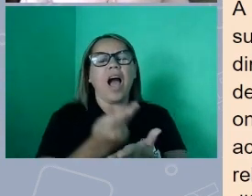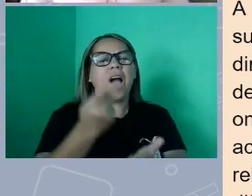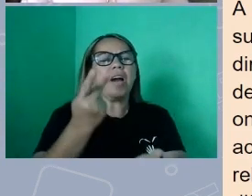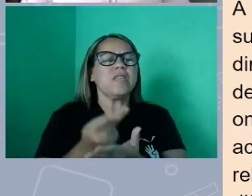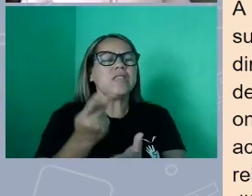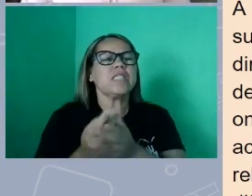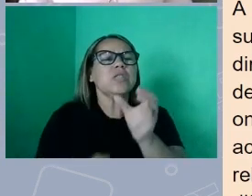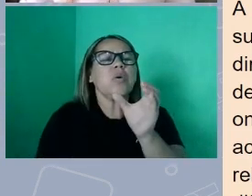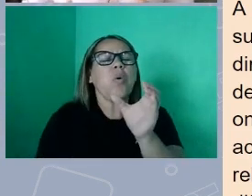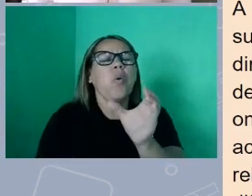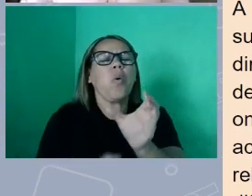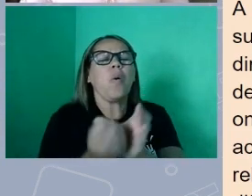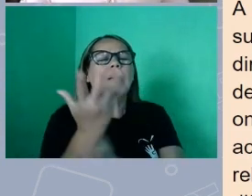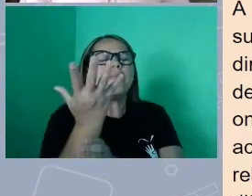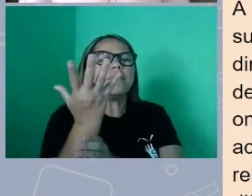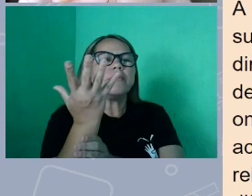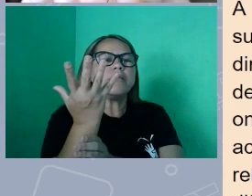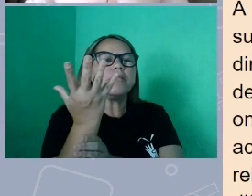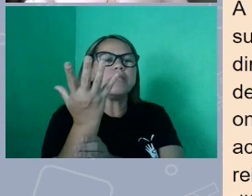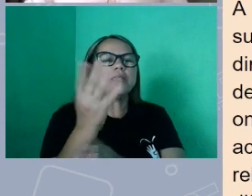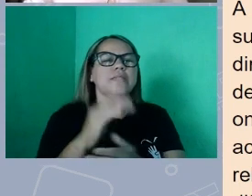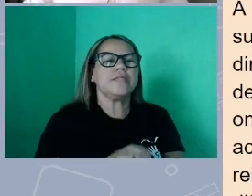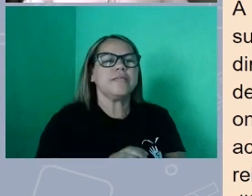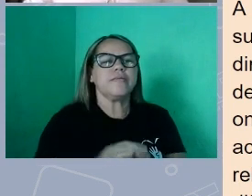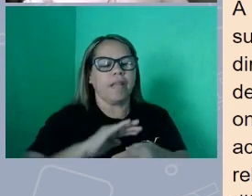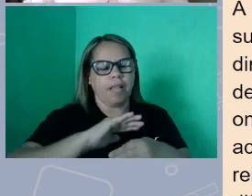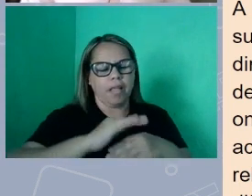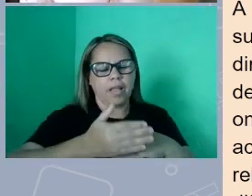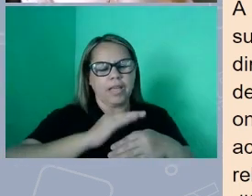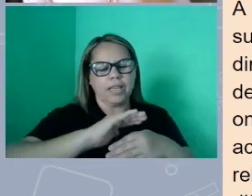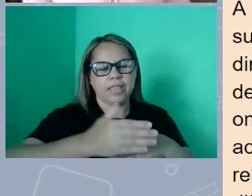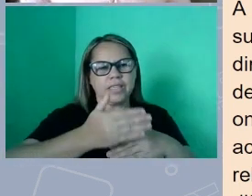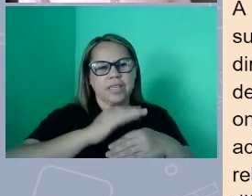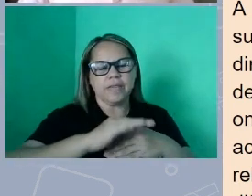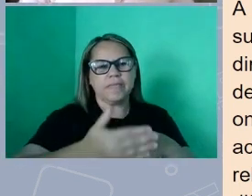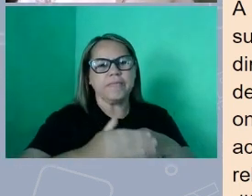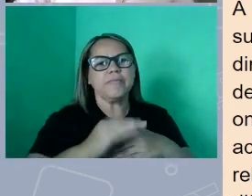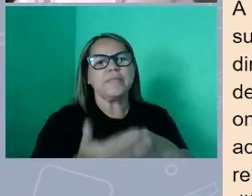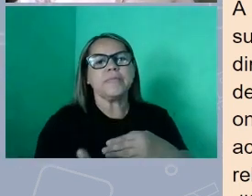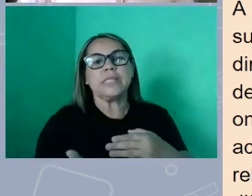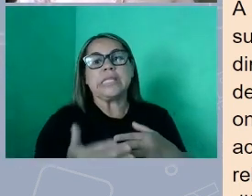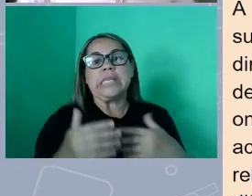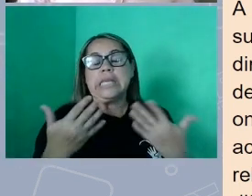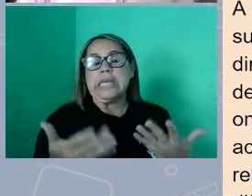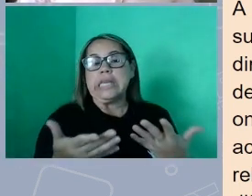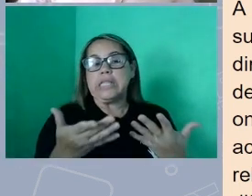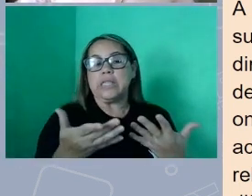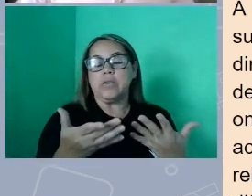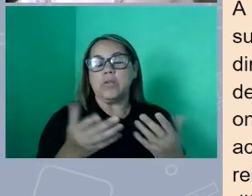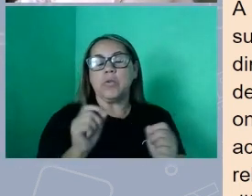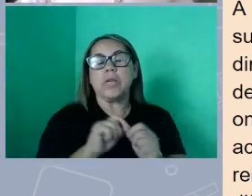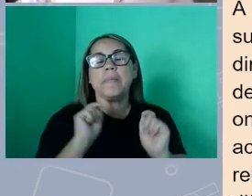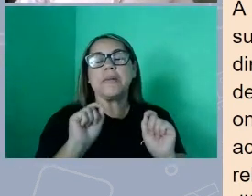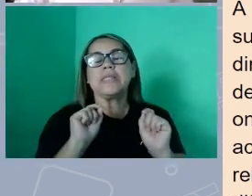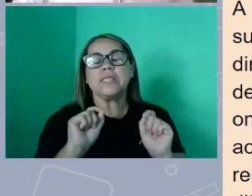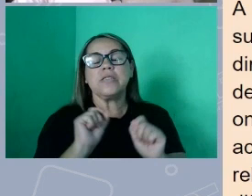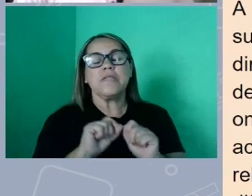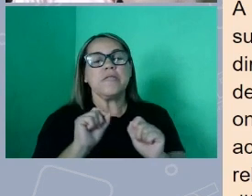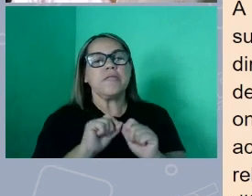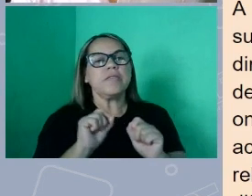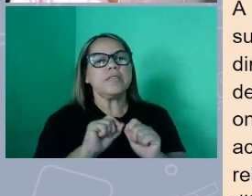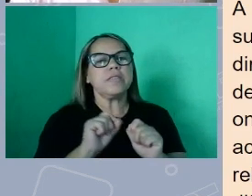aparecimento da camada inclinada as condições necessárias para a